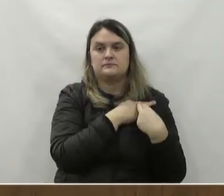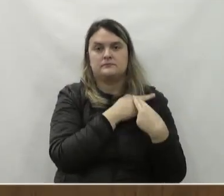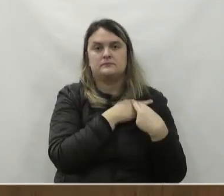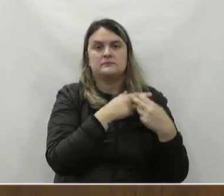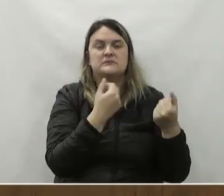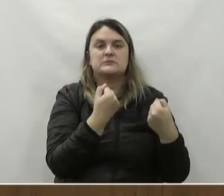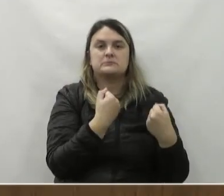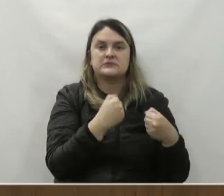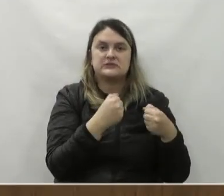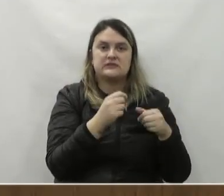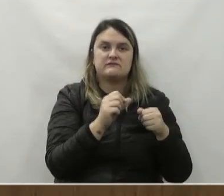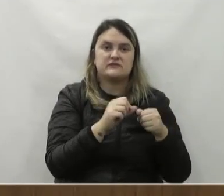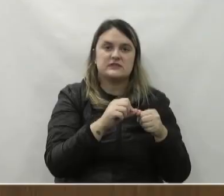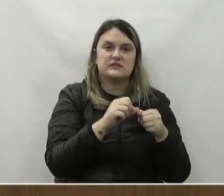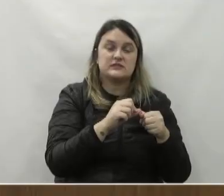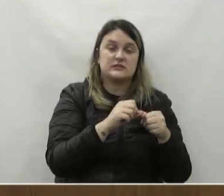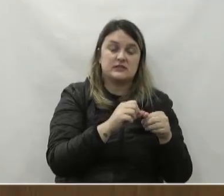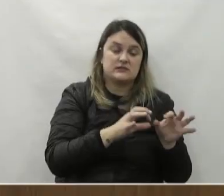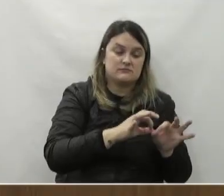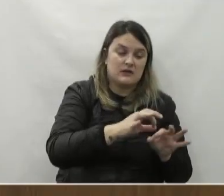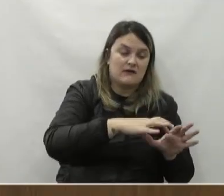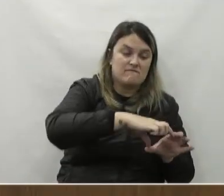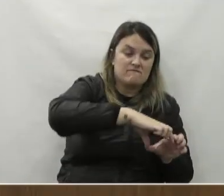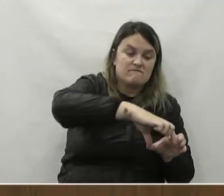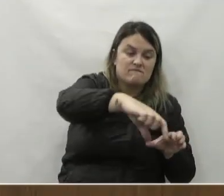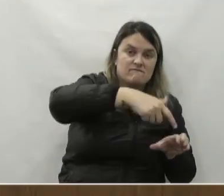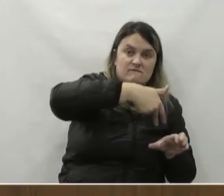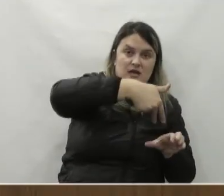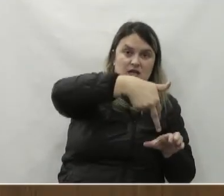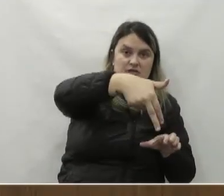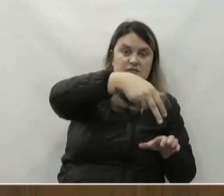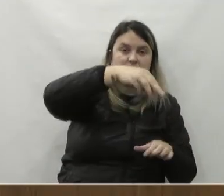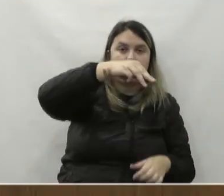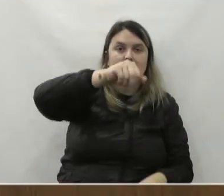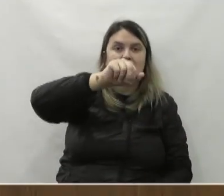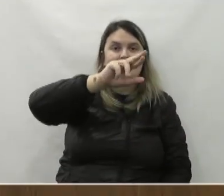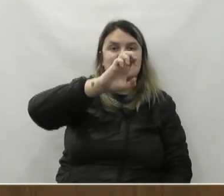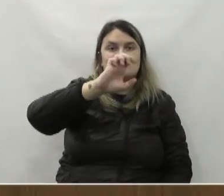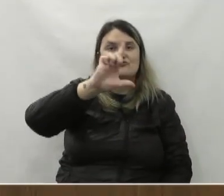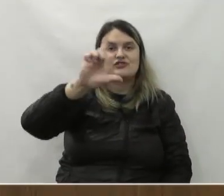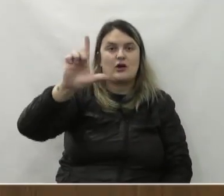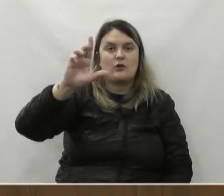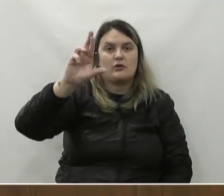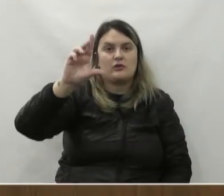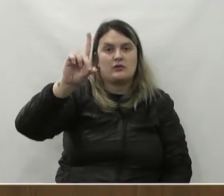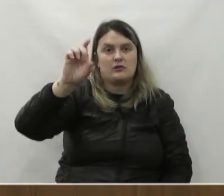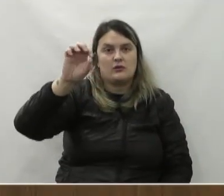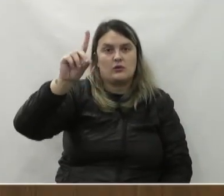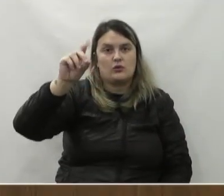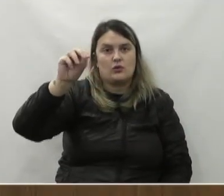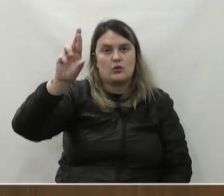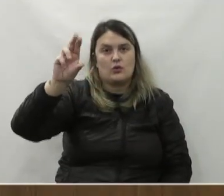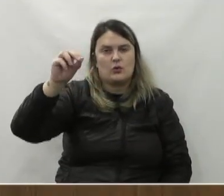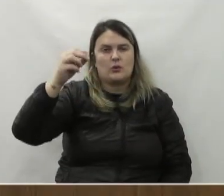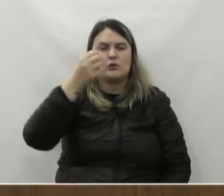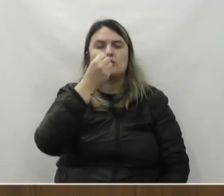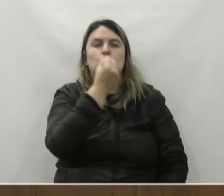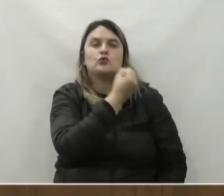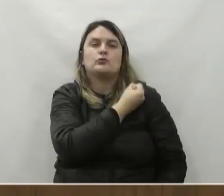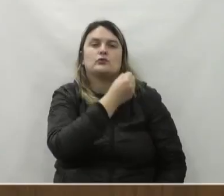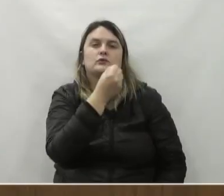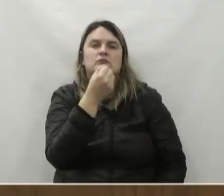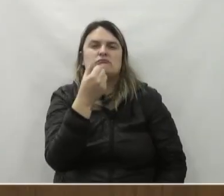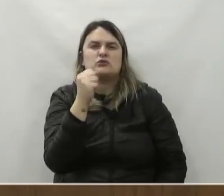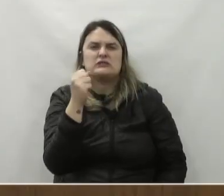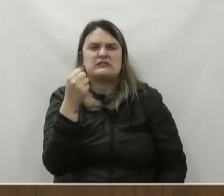seja instalada uma faixa elevada na Rua Marechal Deodoro, por volta do número 877.